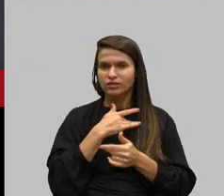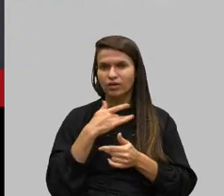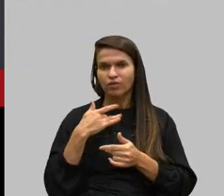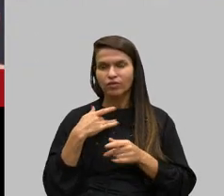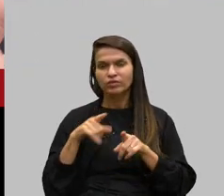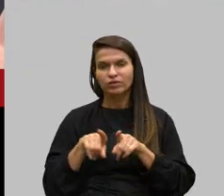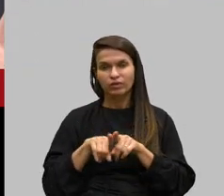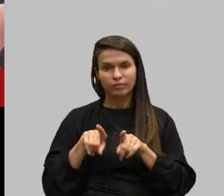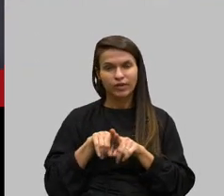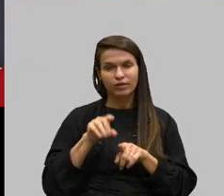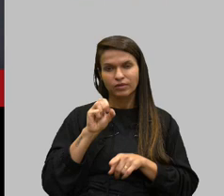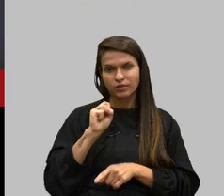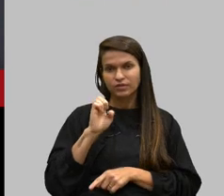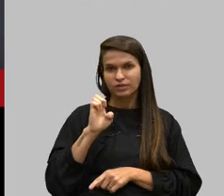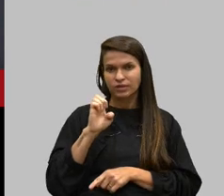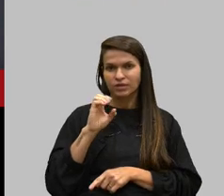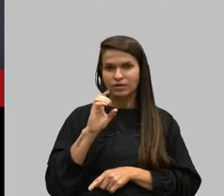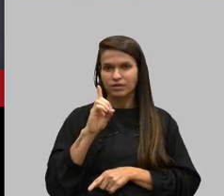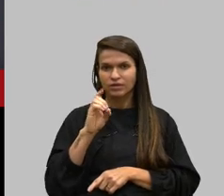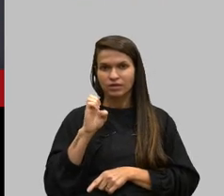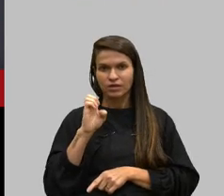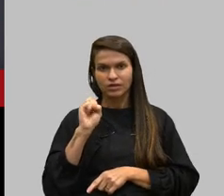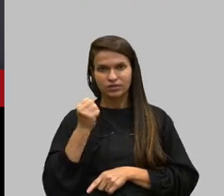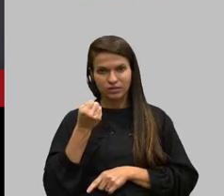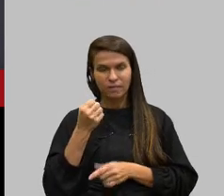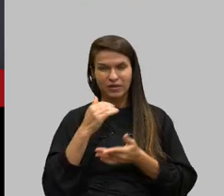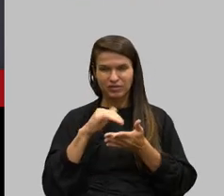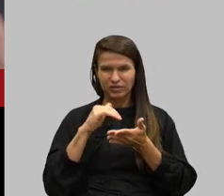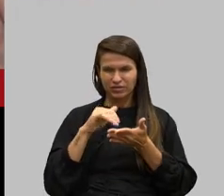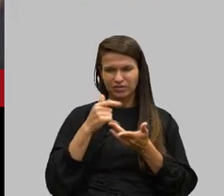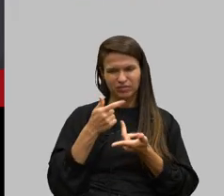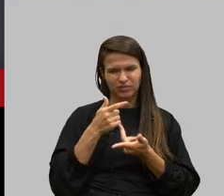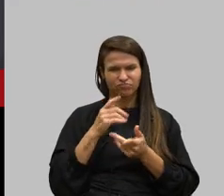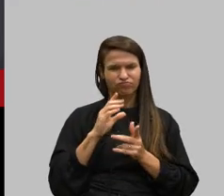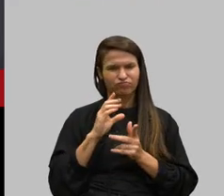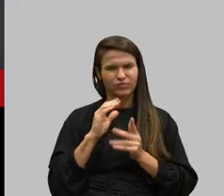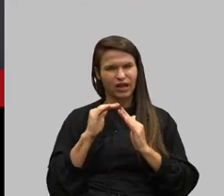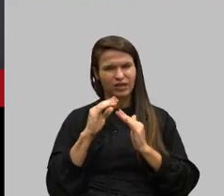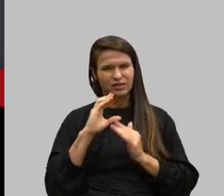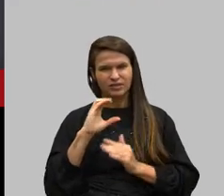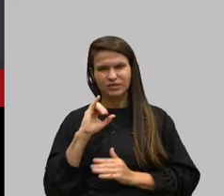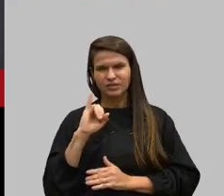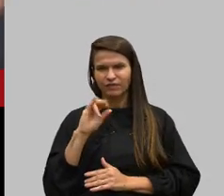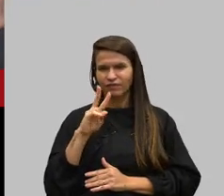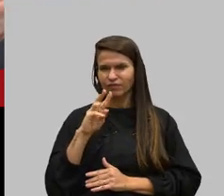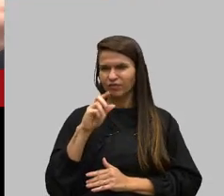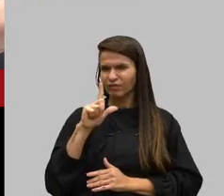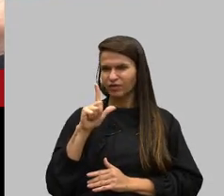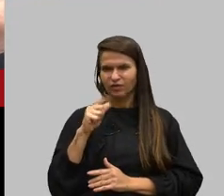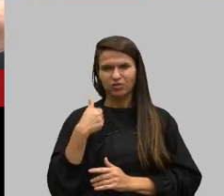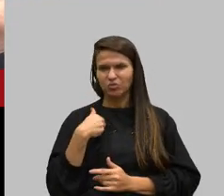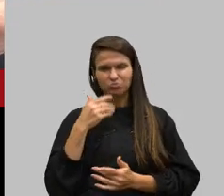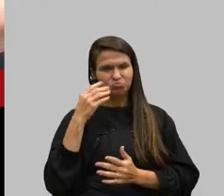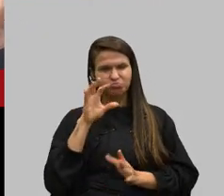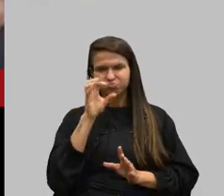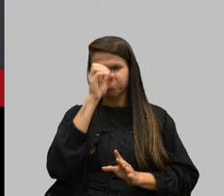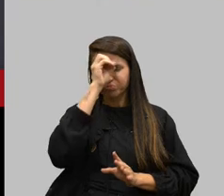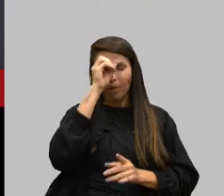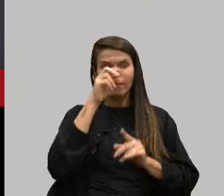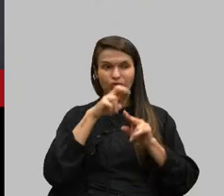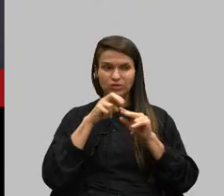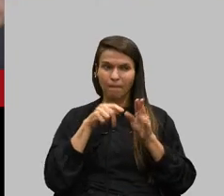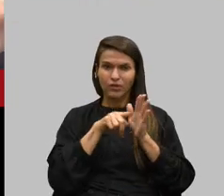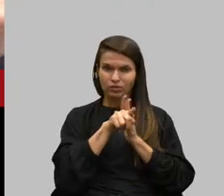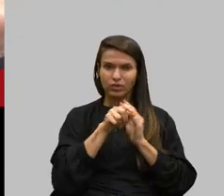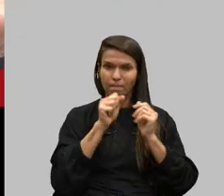cedes Mas a secretaria da casa civil eu fiquei sem entender e a pergunta é por isso que eu faço a pergunta ao Senhor para que a